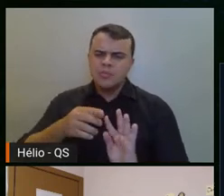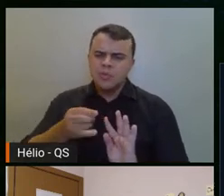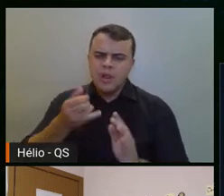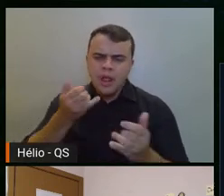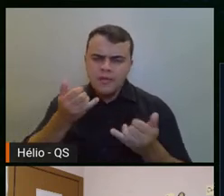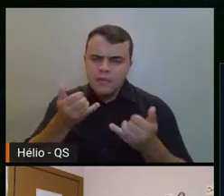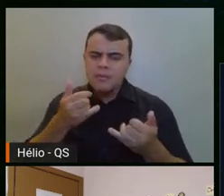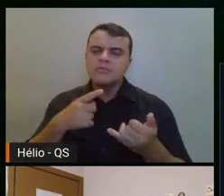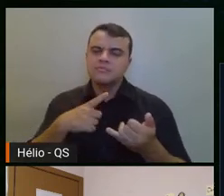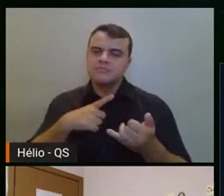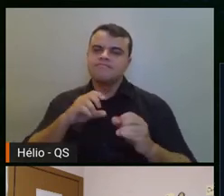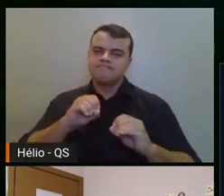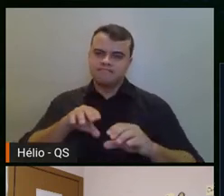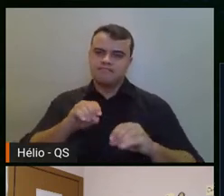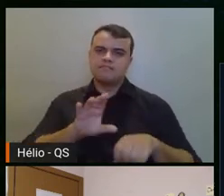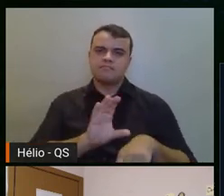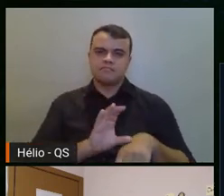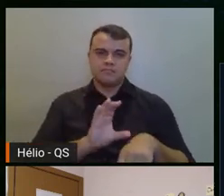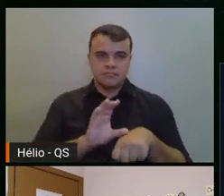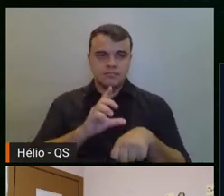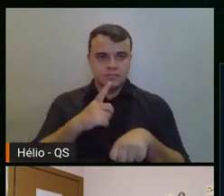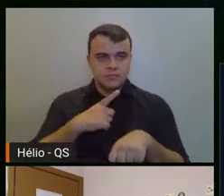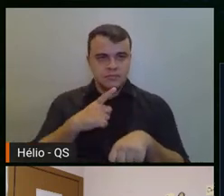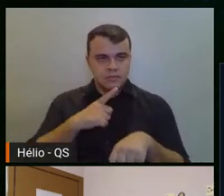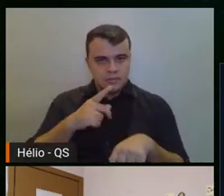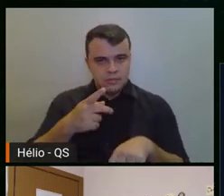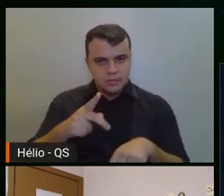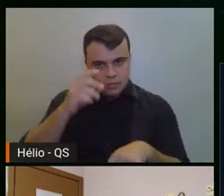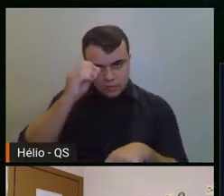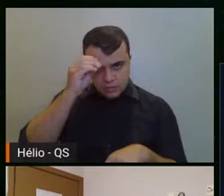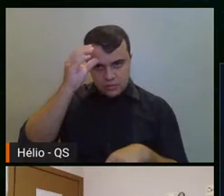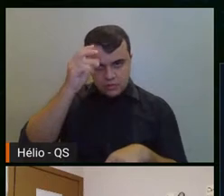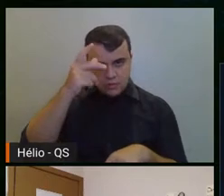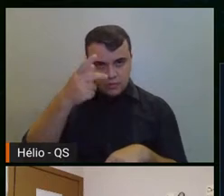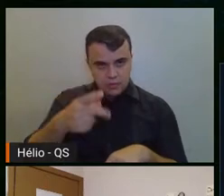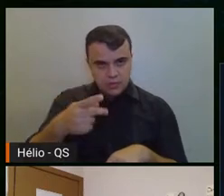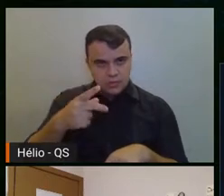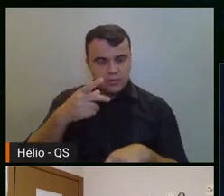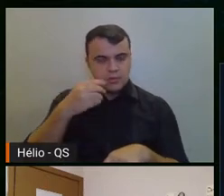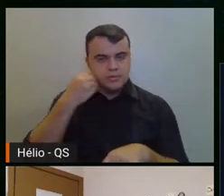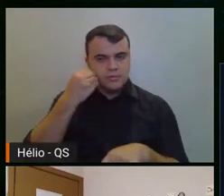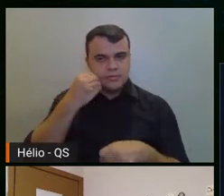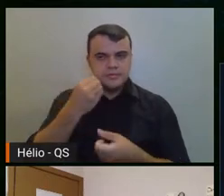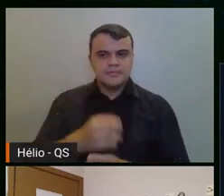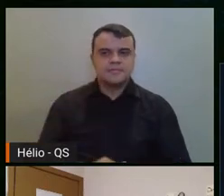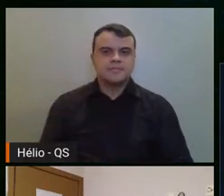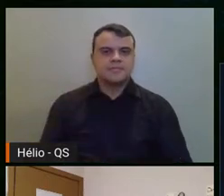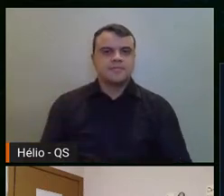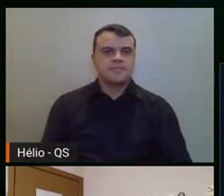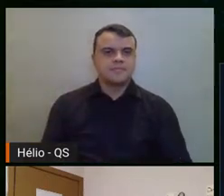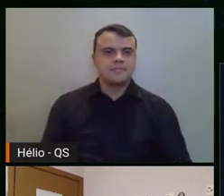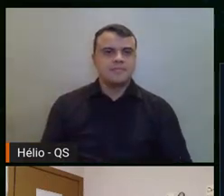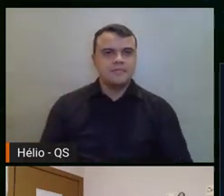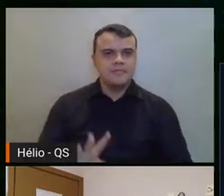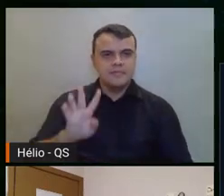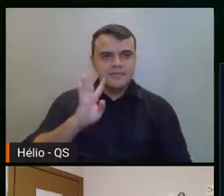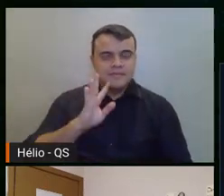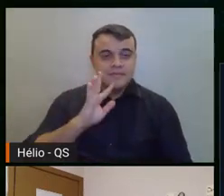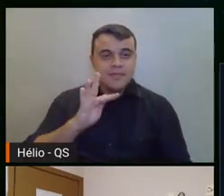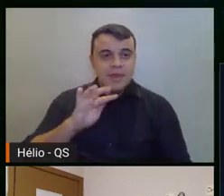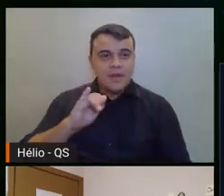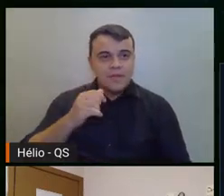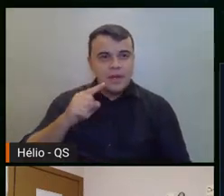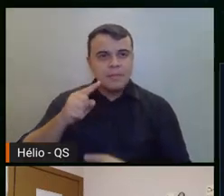conteúdo dentro desse bootcamp aí para agregar no seu conhecimento na sua esteira de produção É isso aí Felipão tem